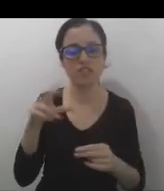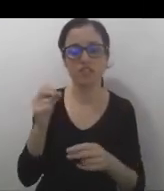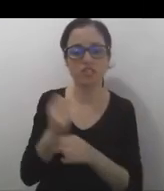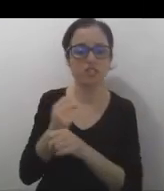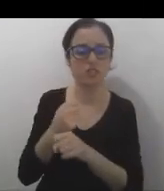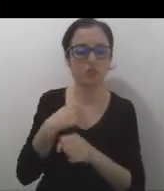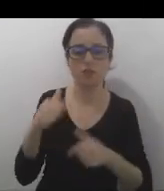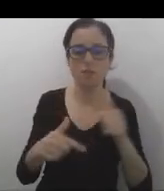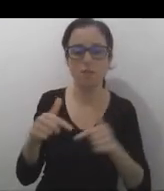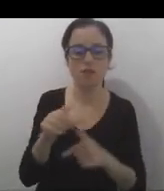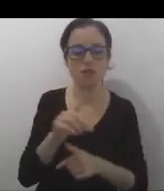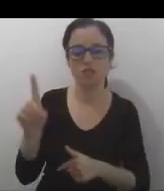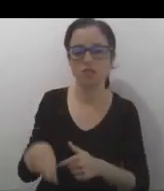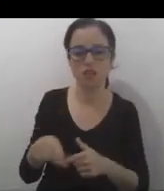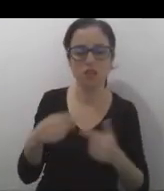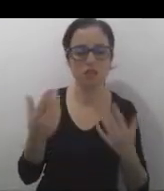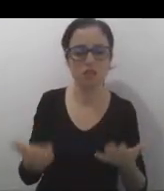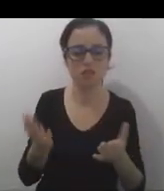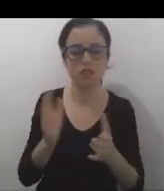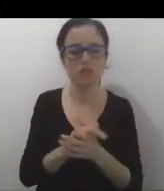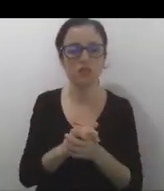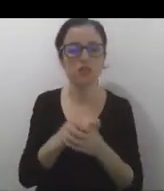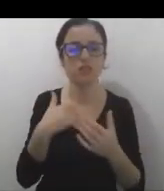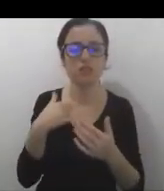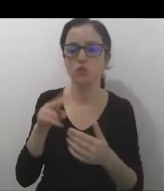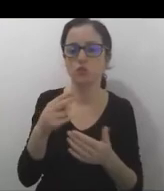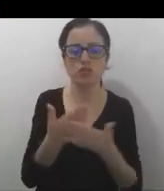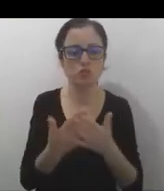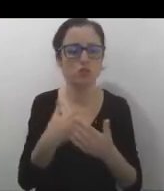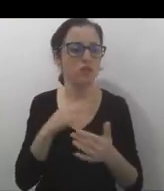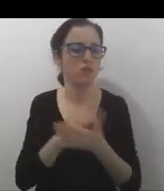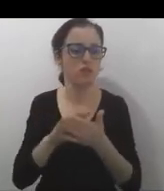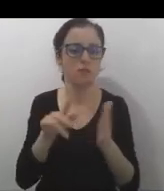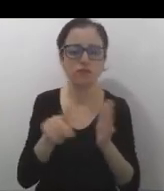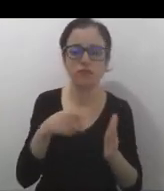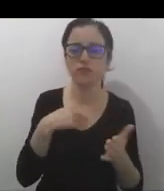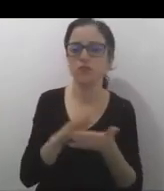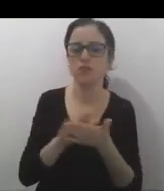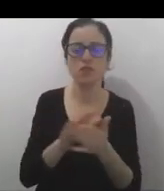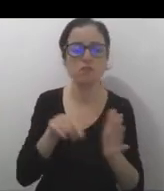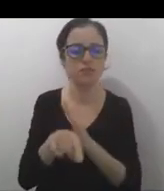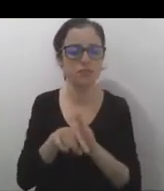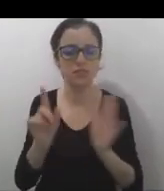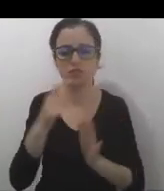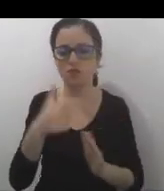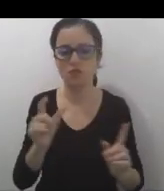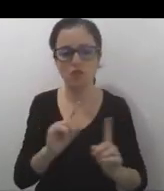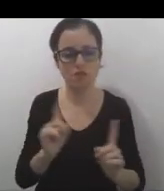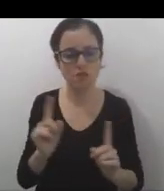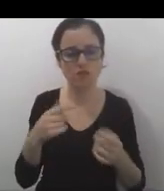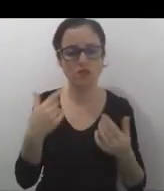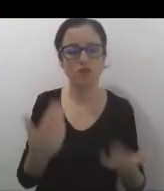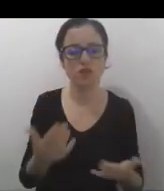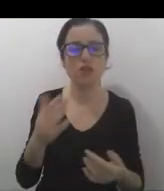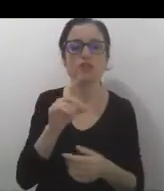pesquisador, eu fiz design estrangeiro, fui influenciado pelo design estrangeiro, influenciado entre aspas, porque todo mundo é